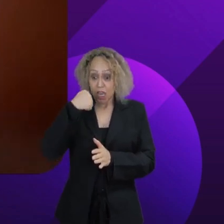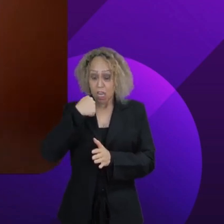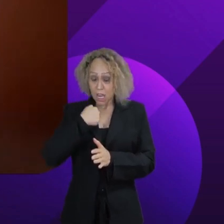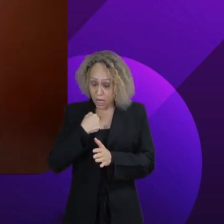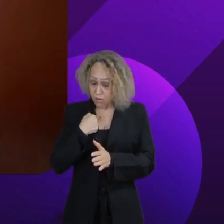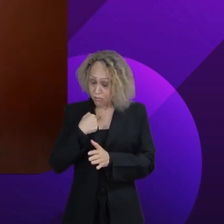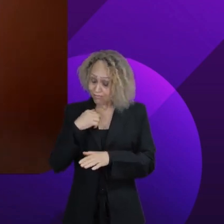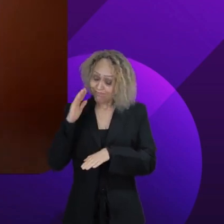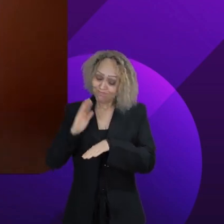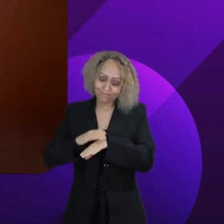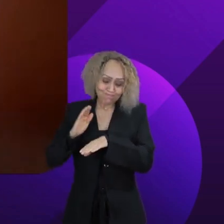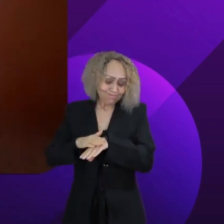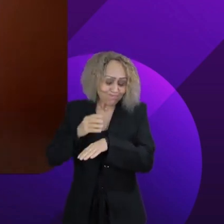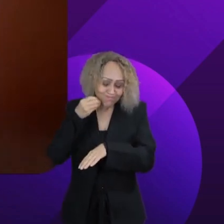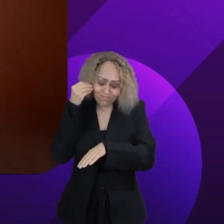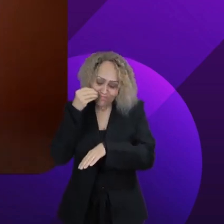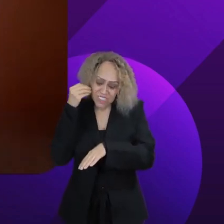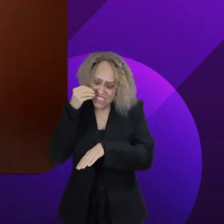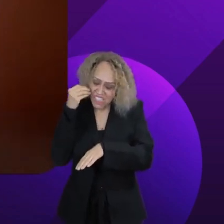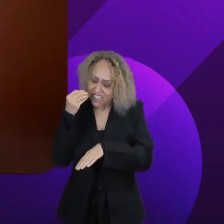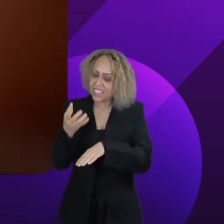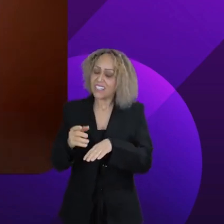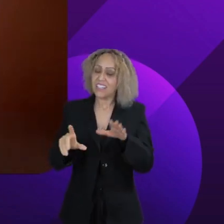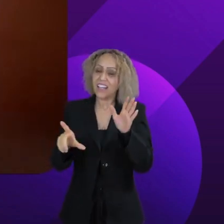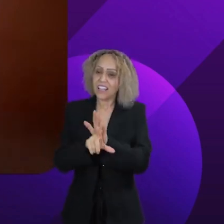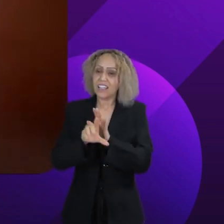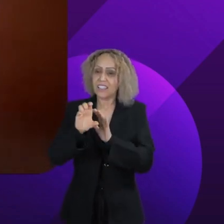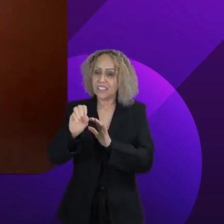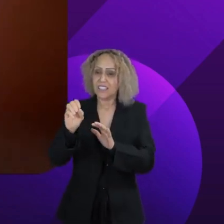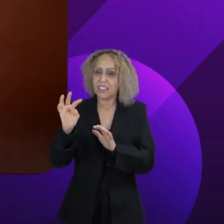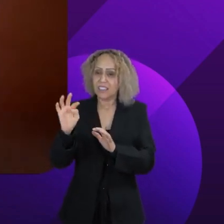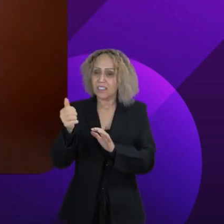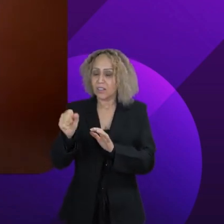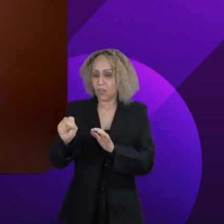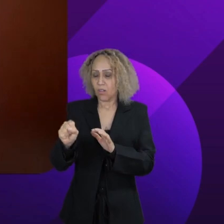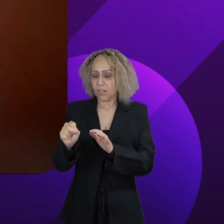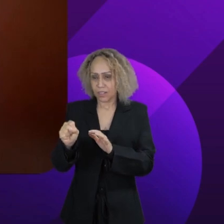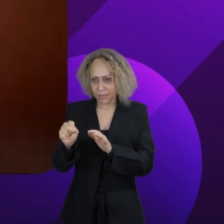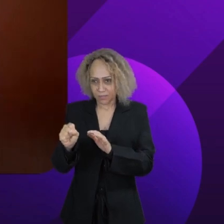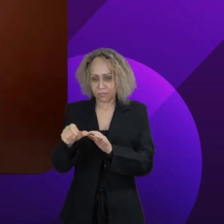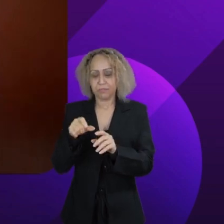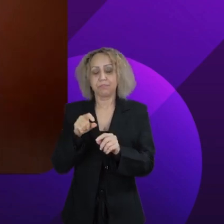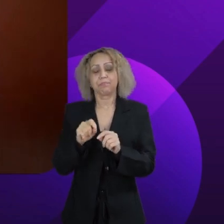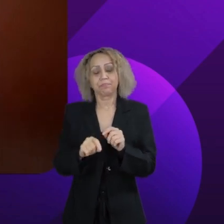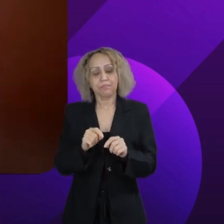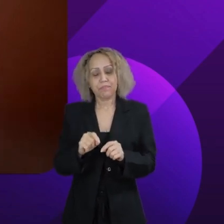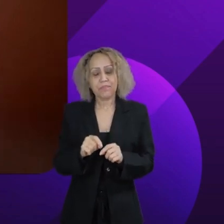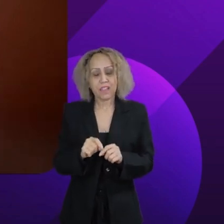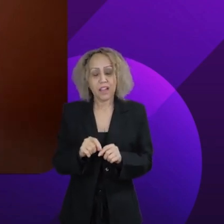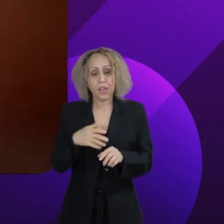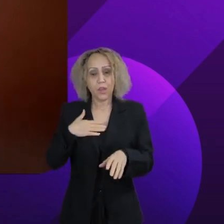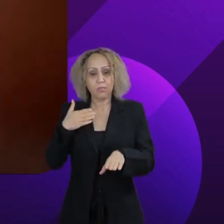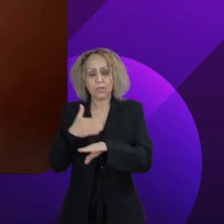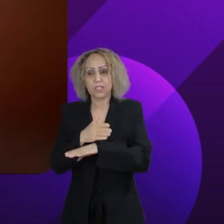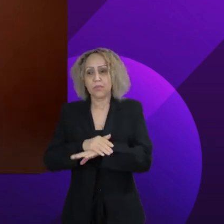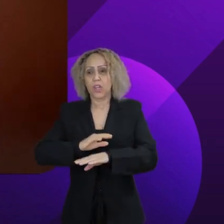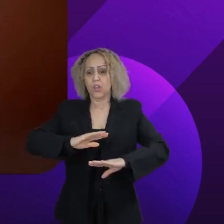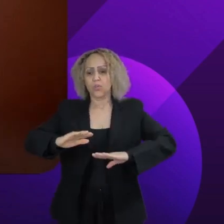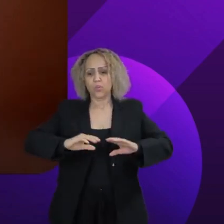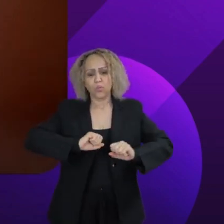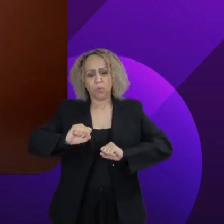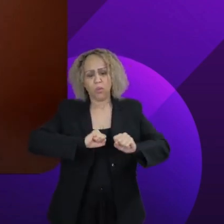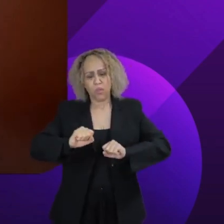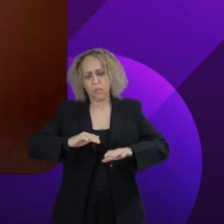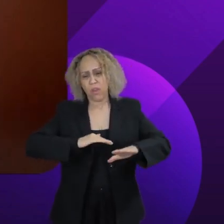aula. Eu pude participar de movimentos e coletivos negros que reuniu cotistas de